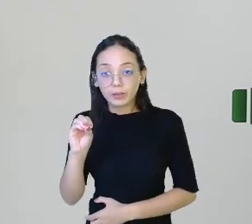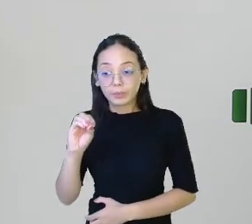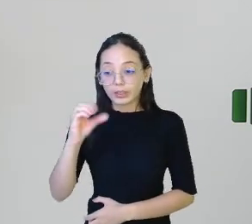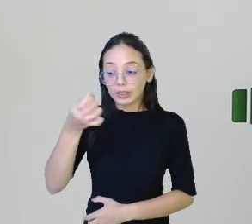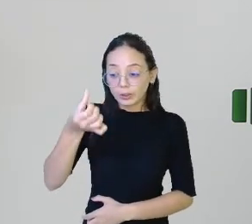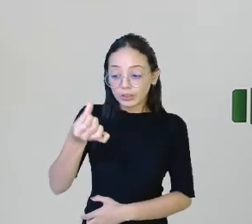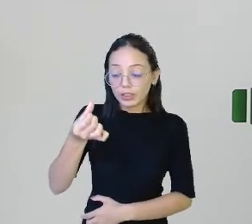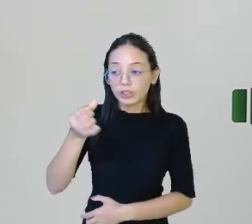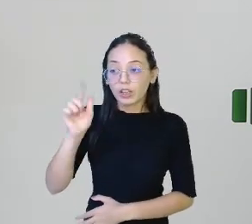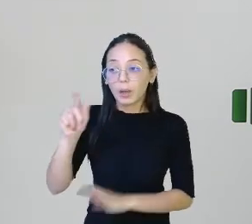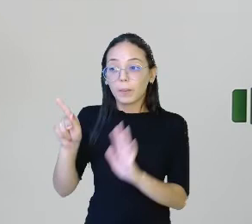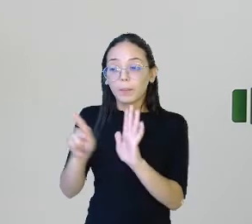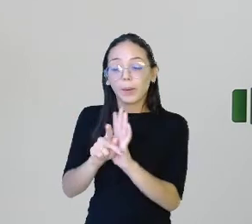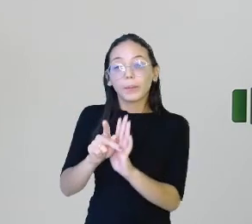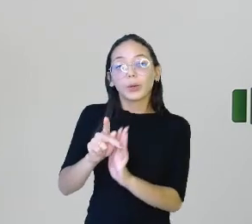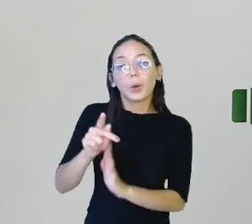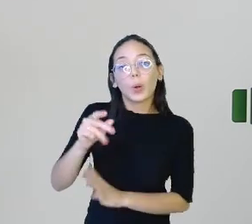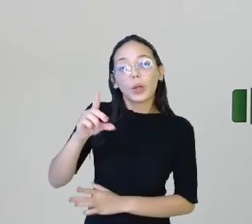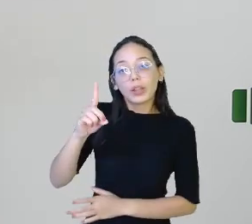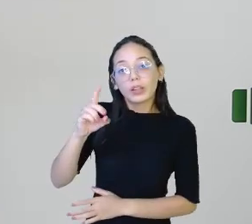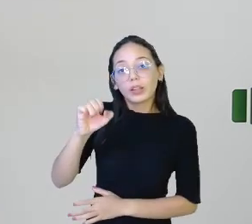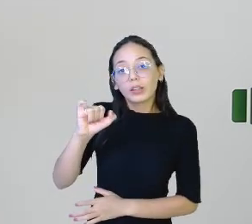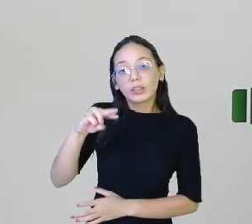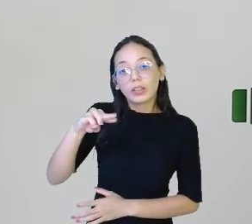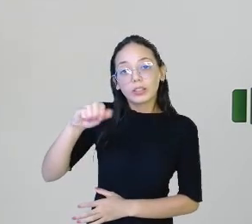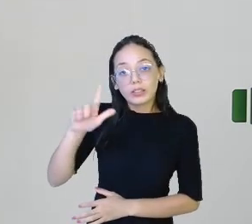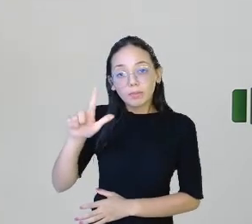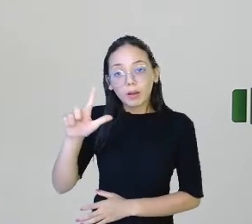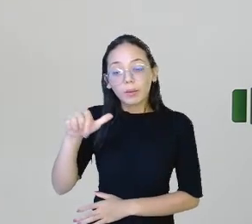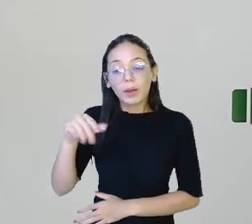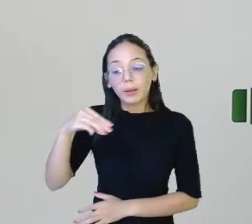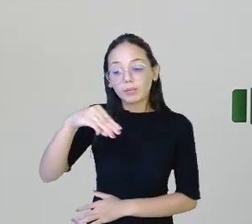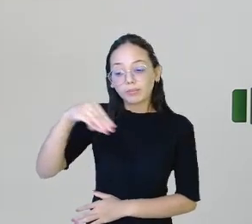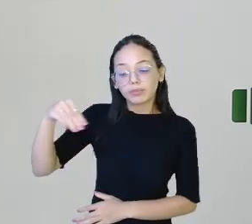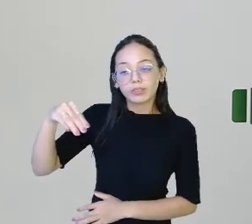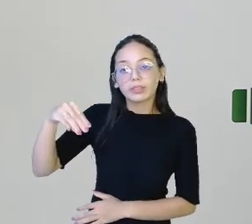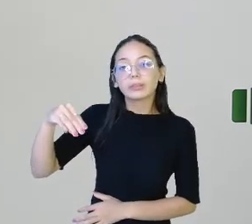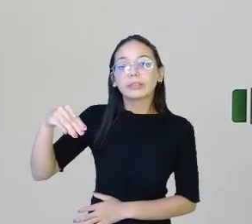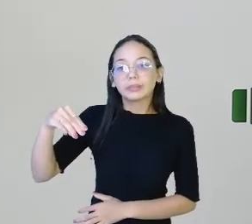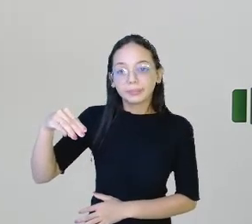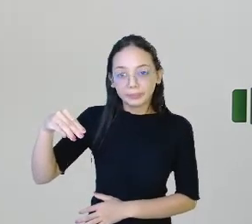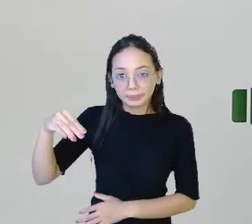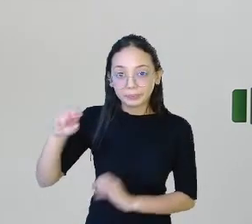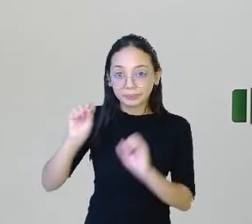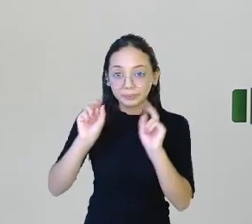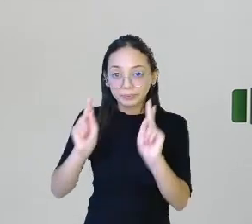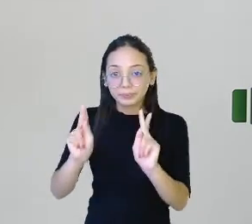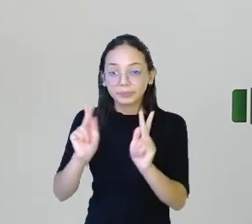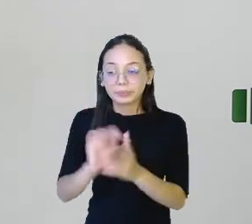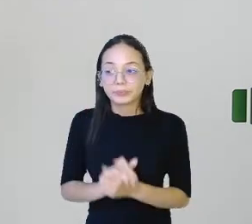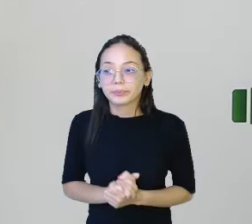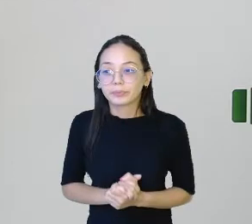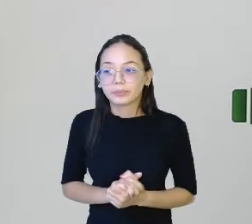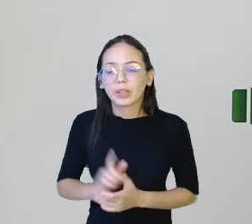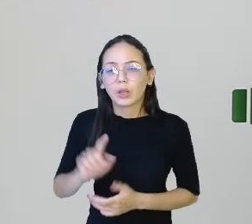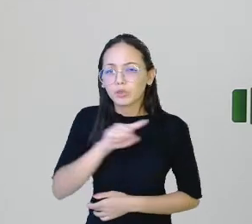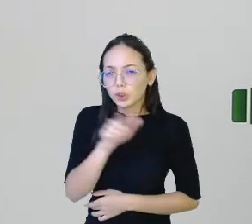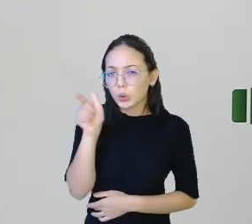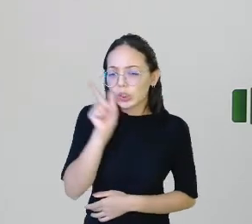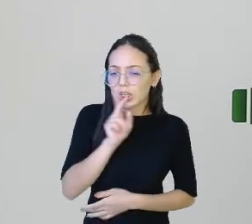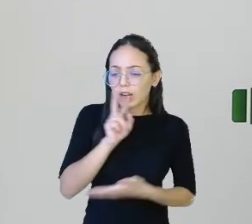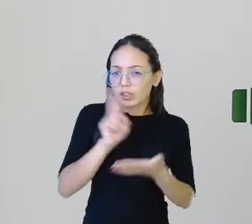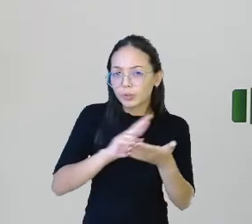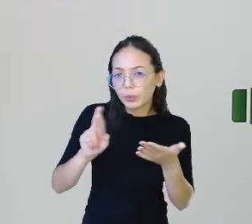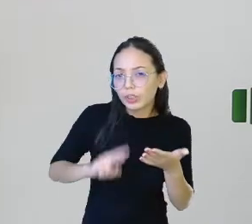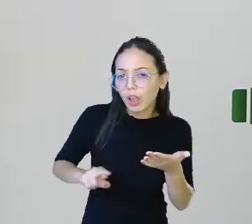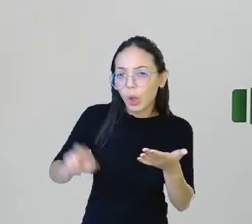decimal. Decimal, que no caso da régua é o milímetro. Beleza? Vocês conseguiram fazer?